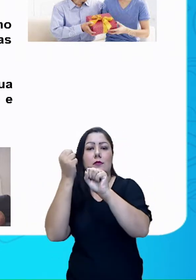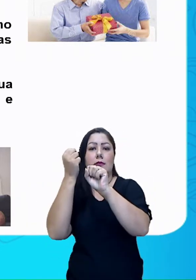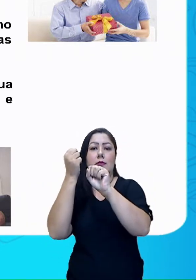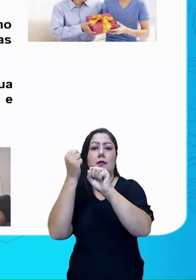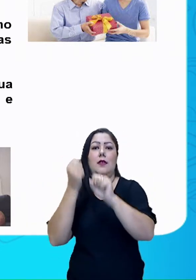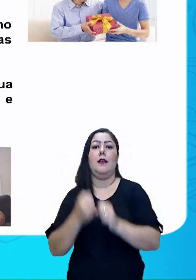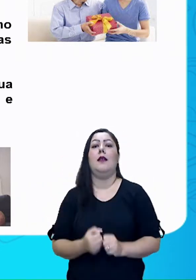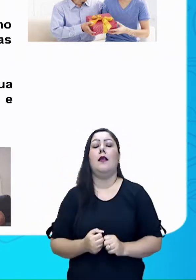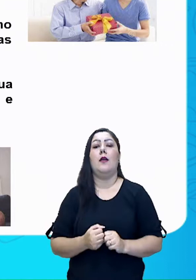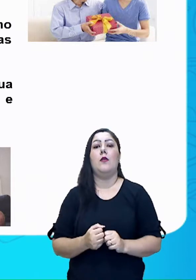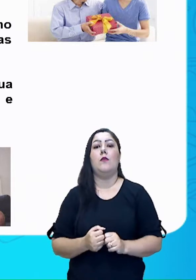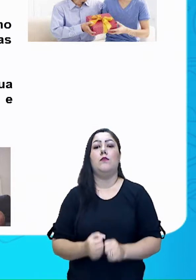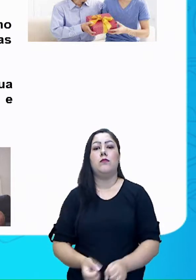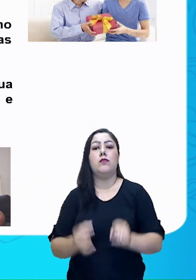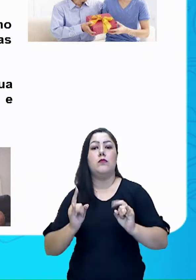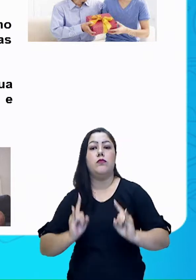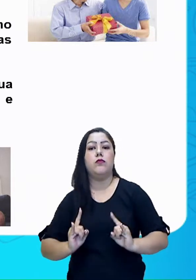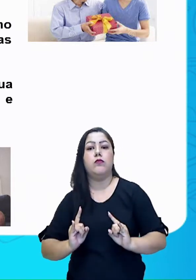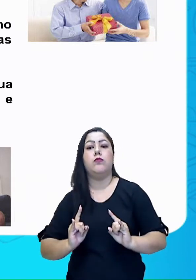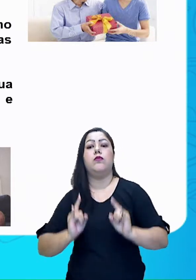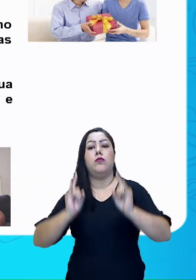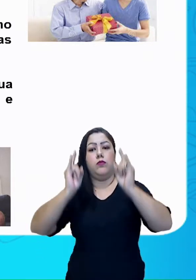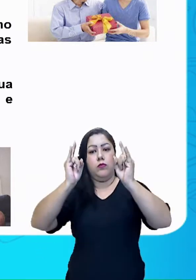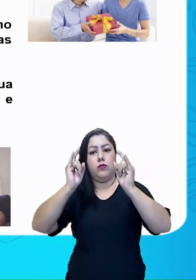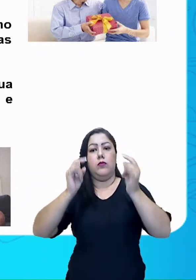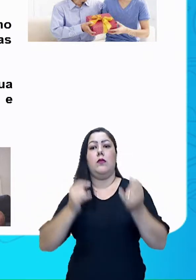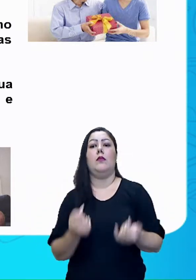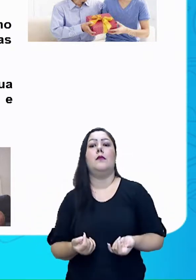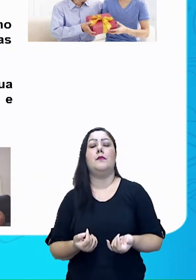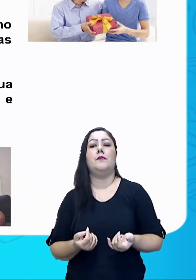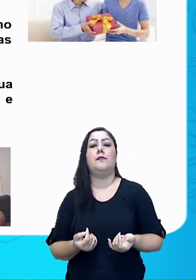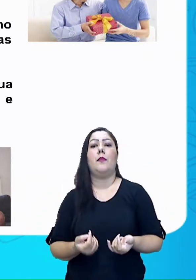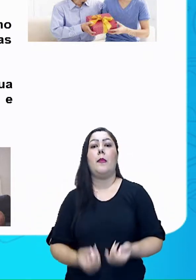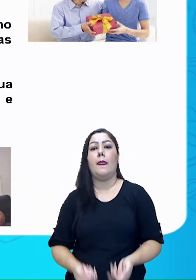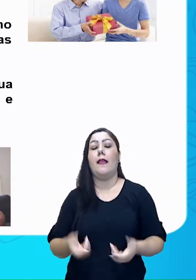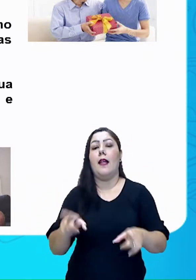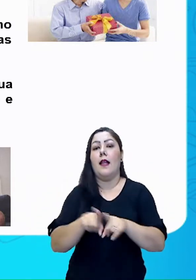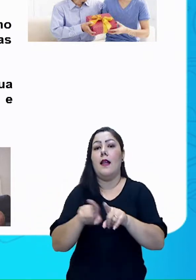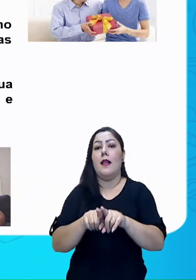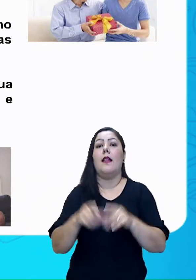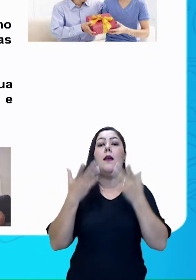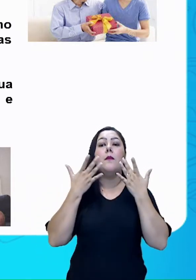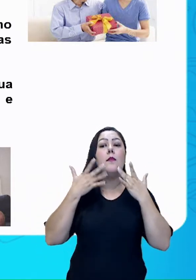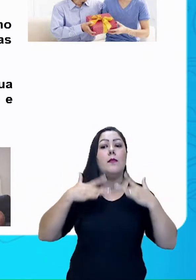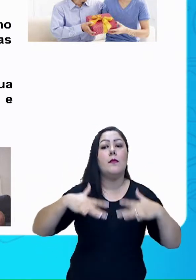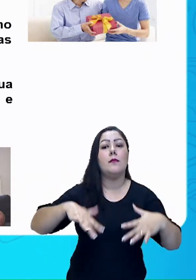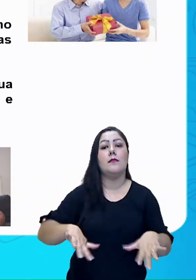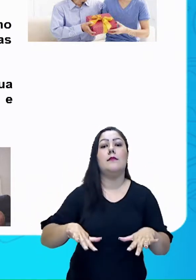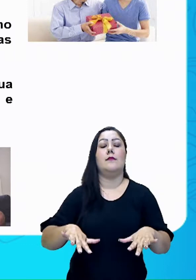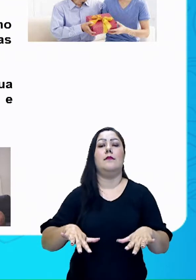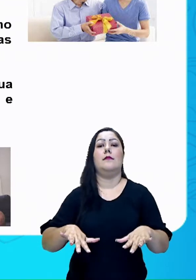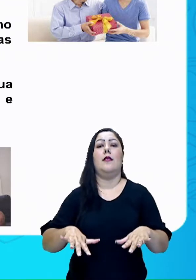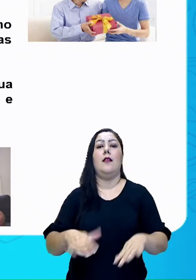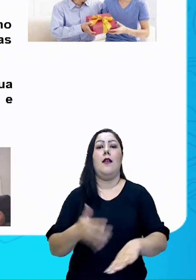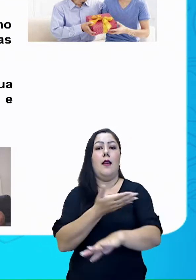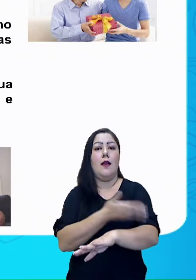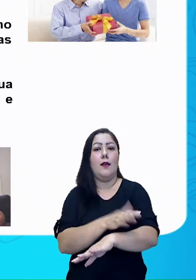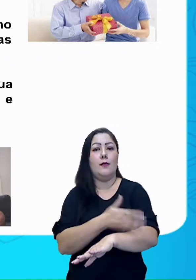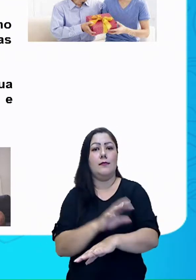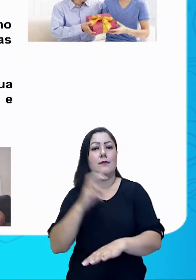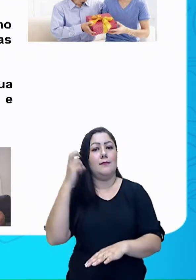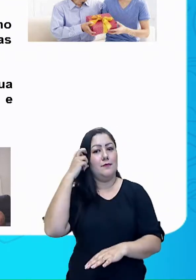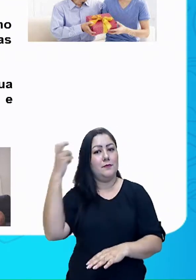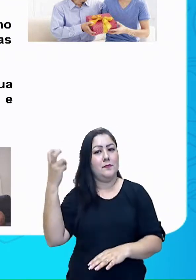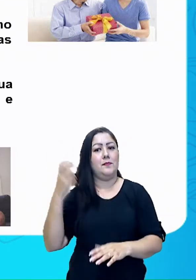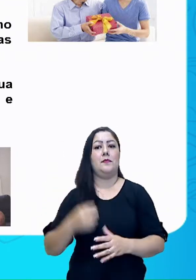palavra patrimônio, em sua origem na língua grega e depois no latim, derivava de pater,